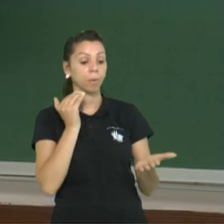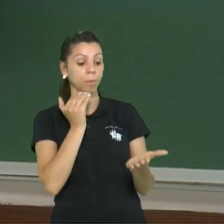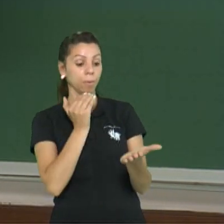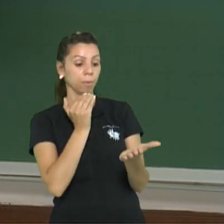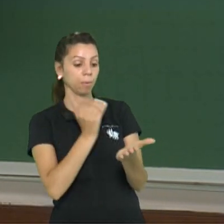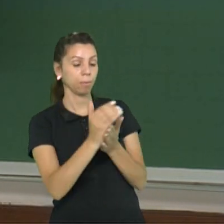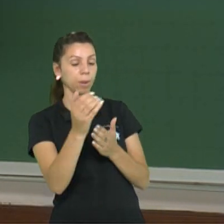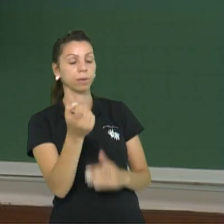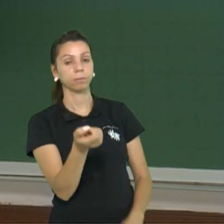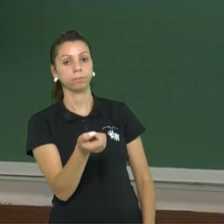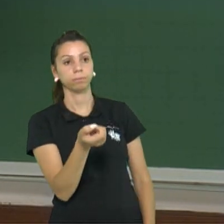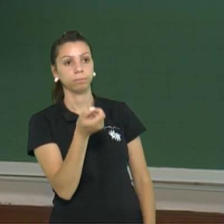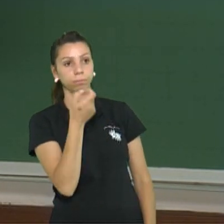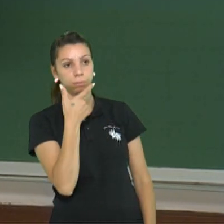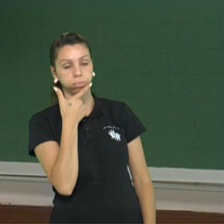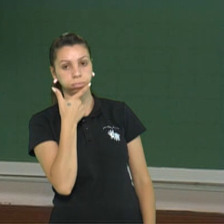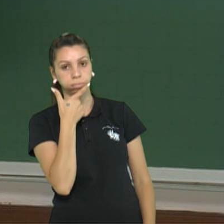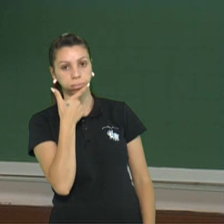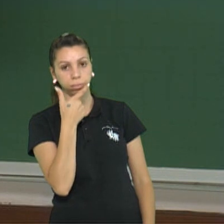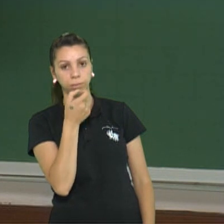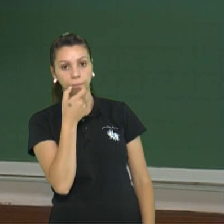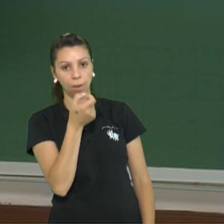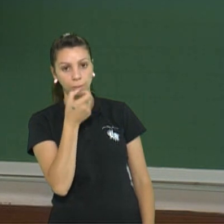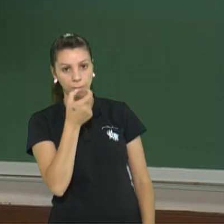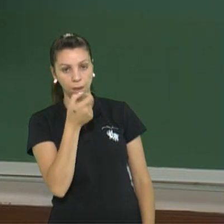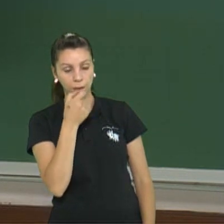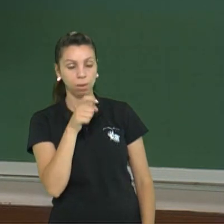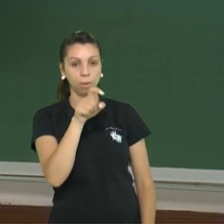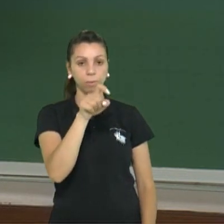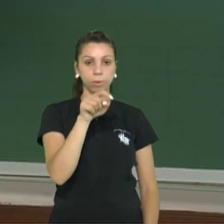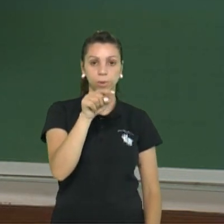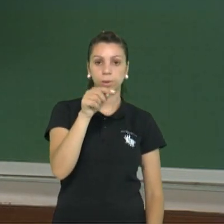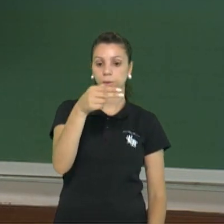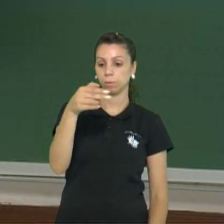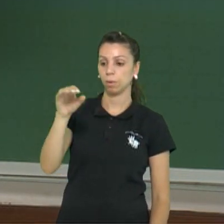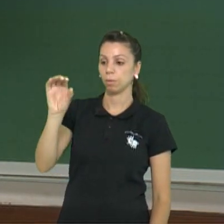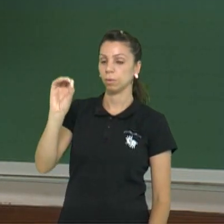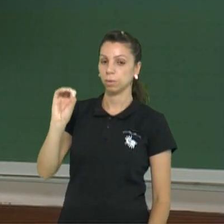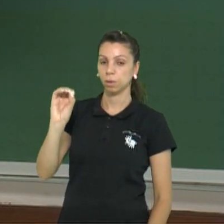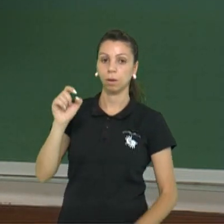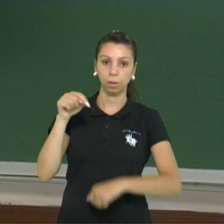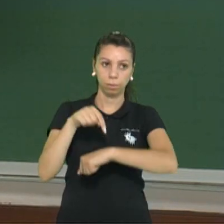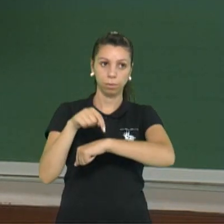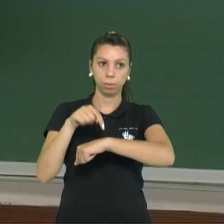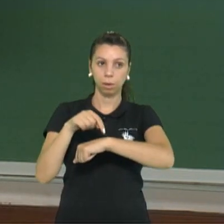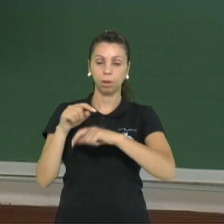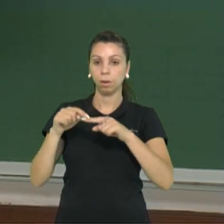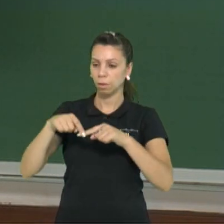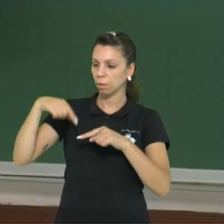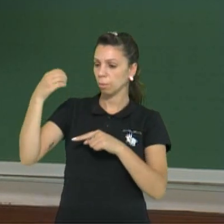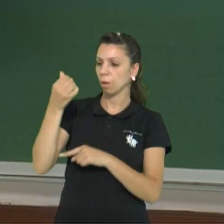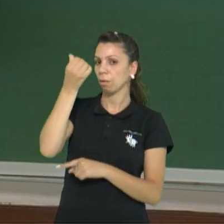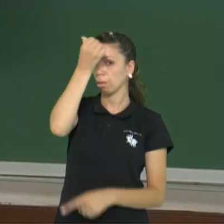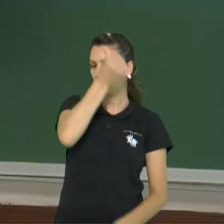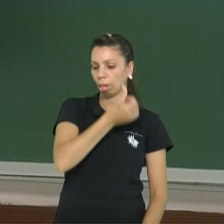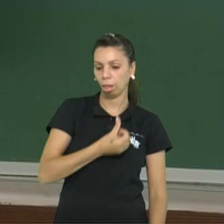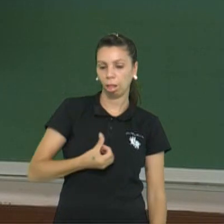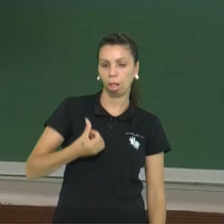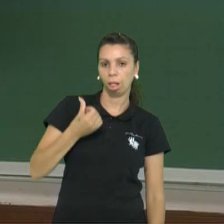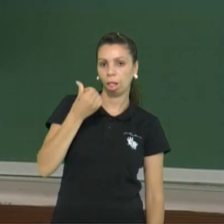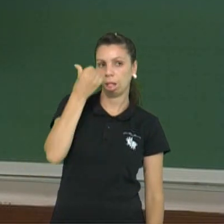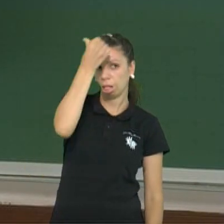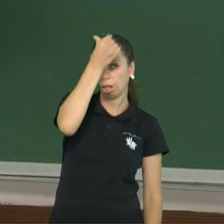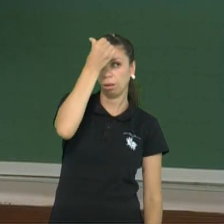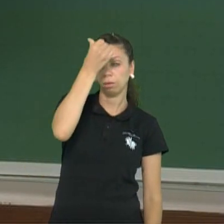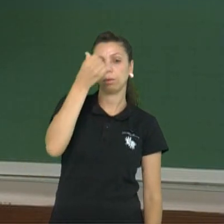tomar o medicamento, x igual a zero, né, que é o tempo. E 6 horas depois, x igual a